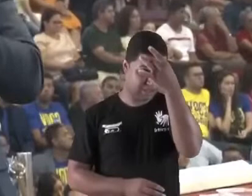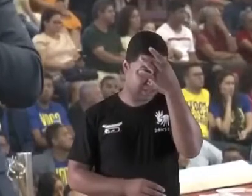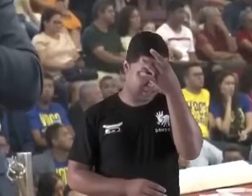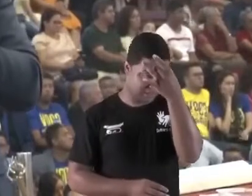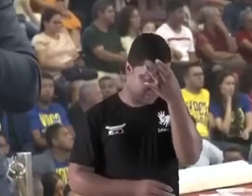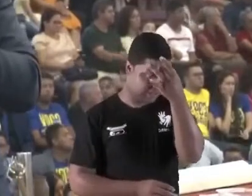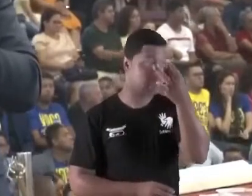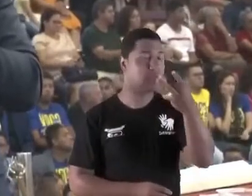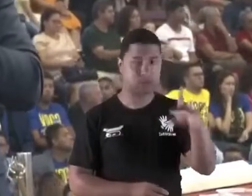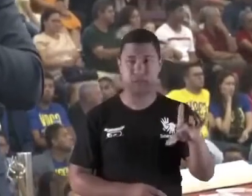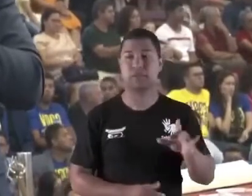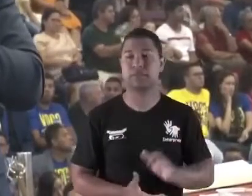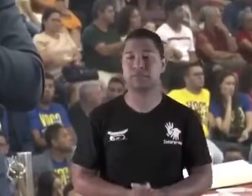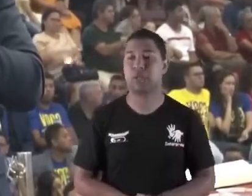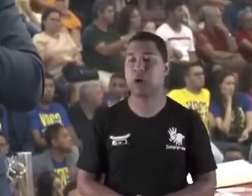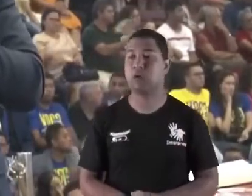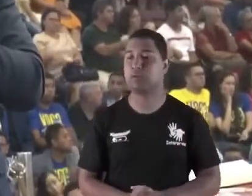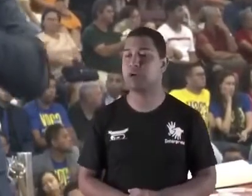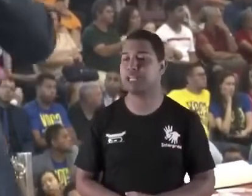e homem.